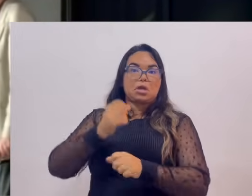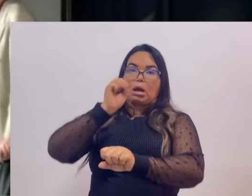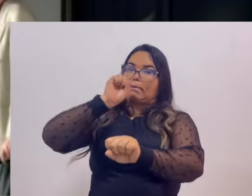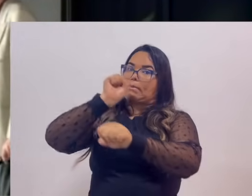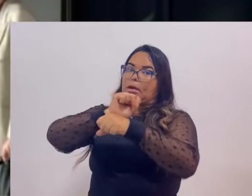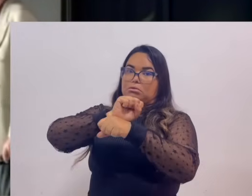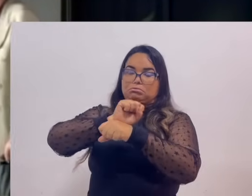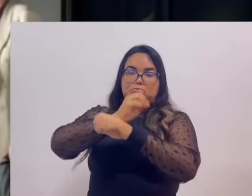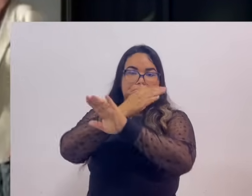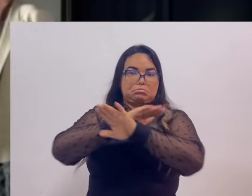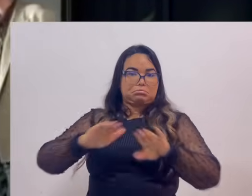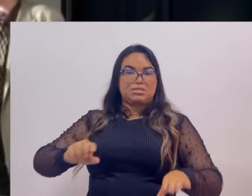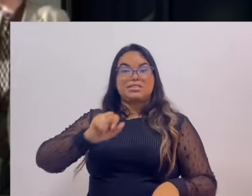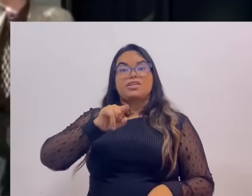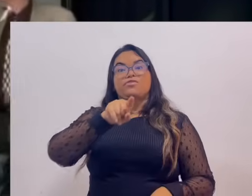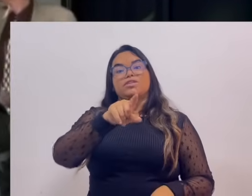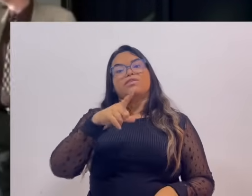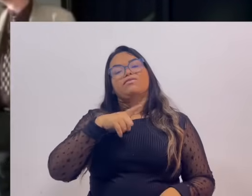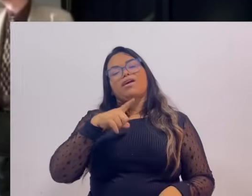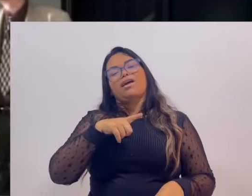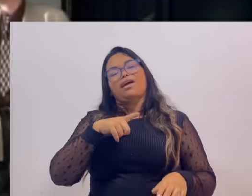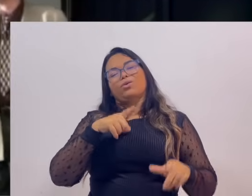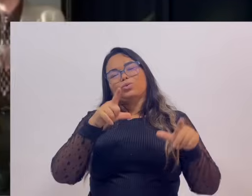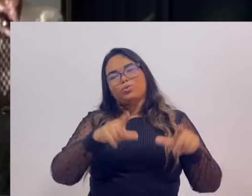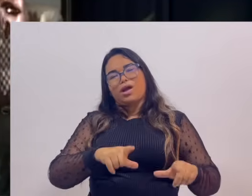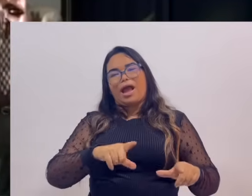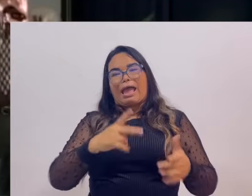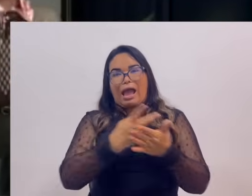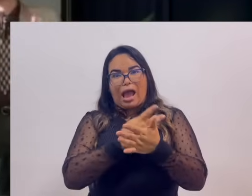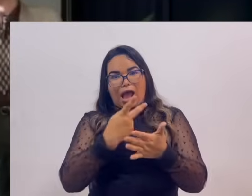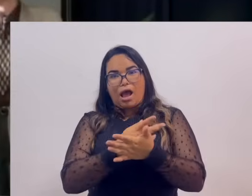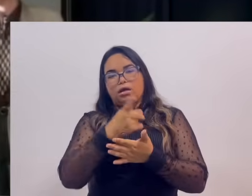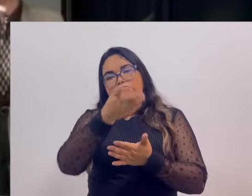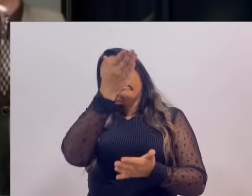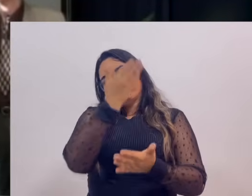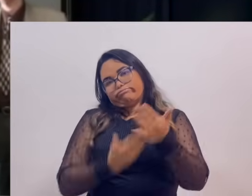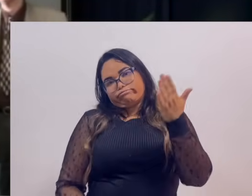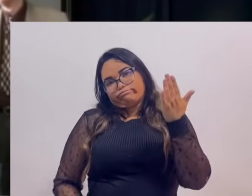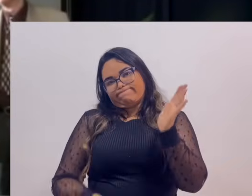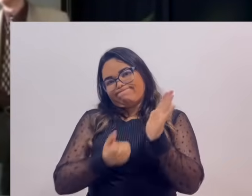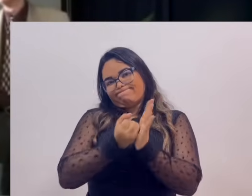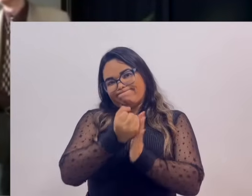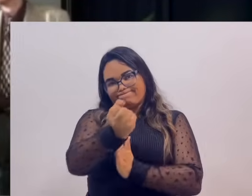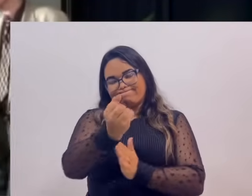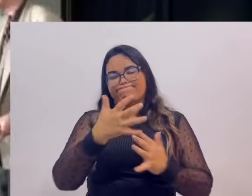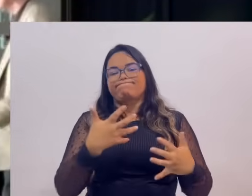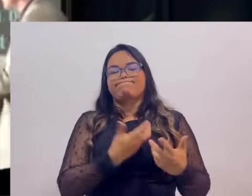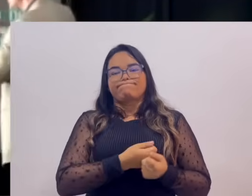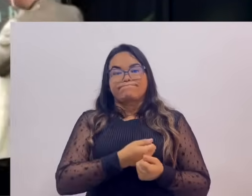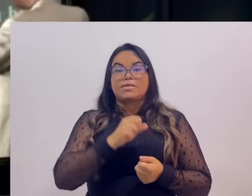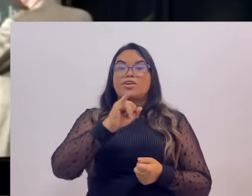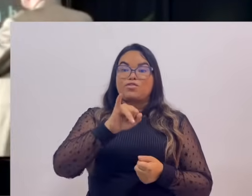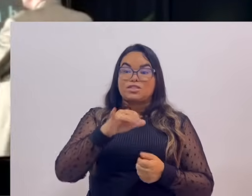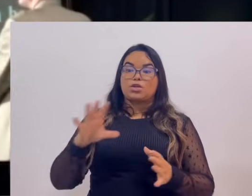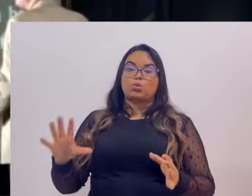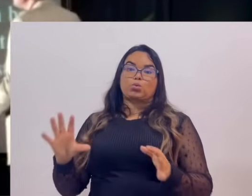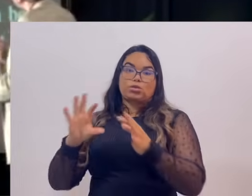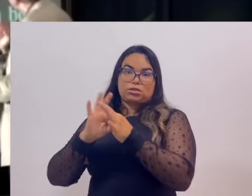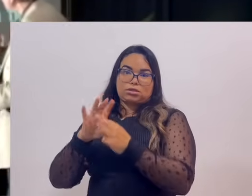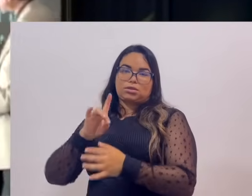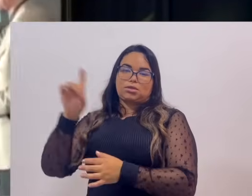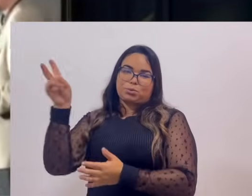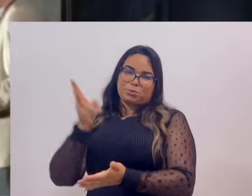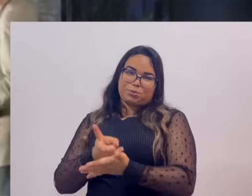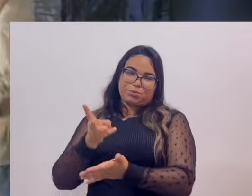vai sair e a porta da graça fechará e se você estiver no lugar no lugar imundo será tarde demais você